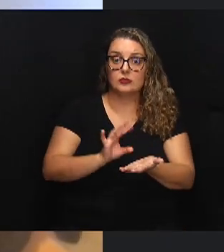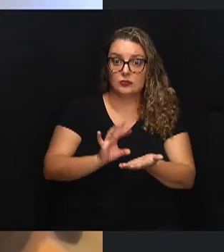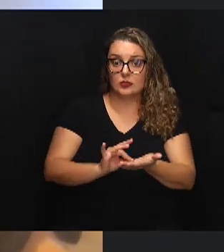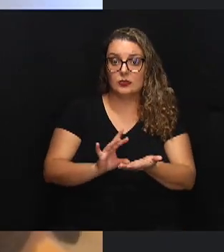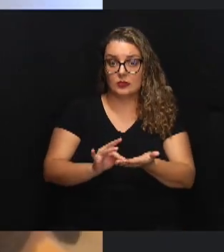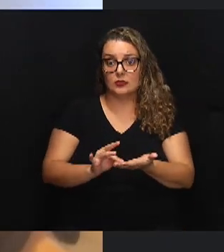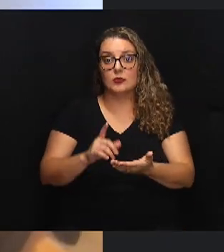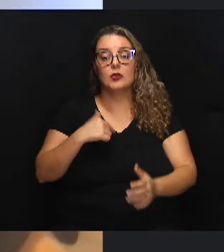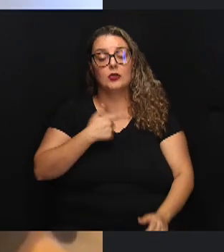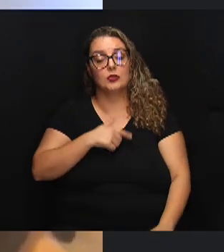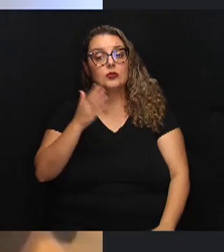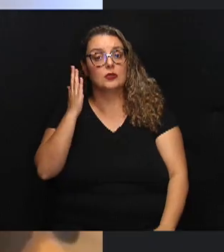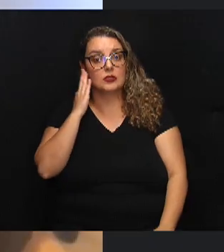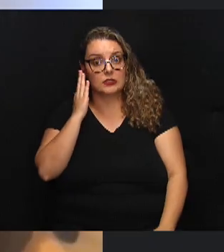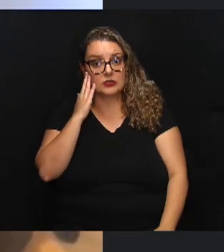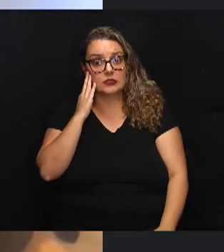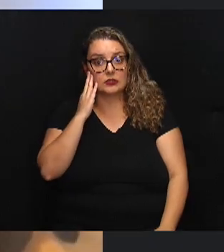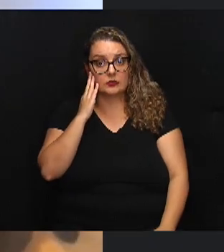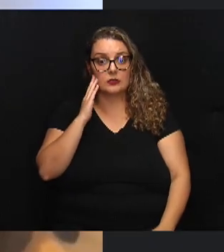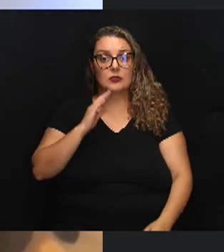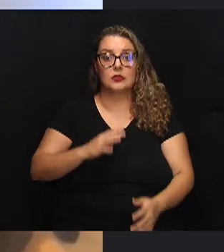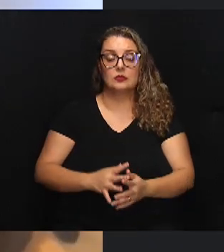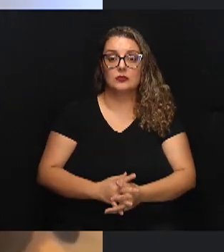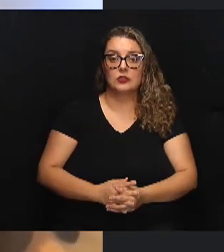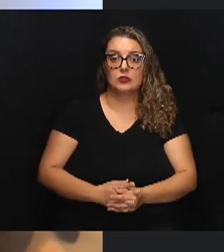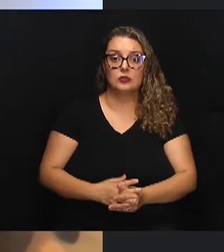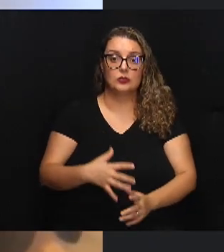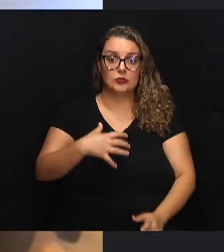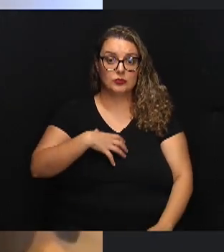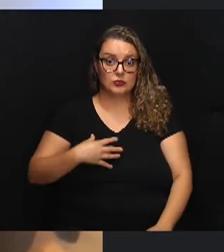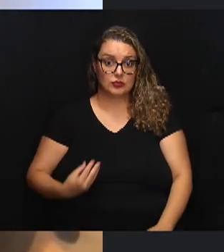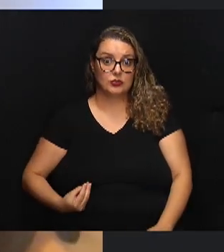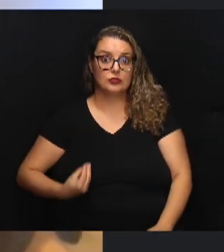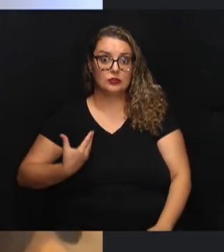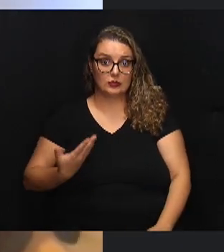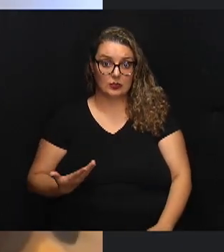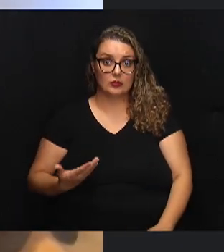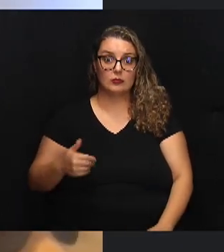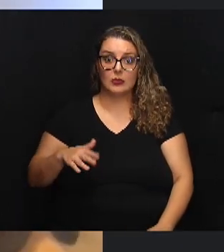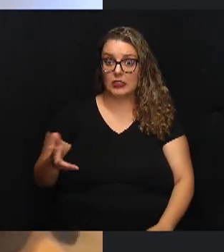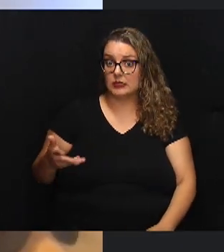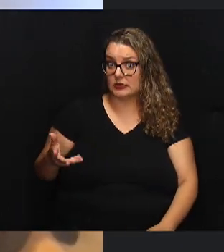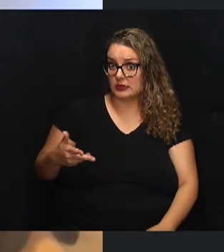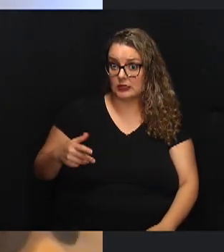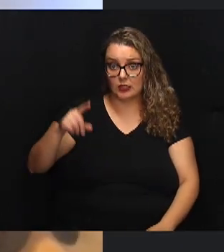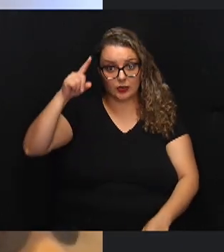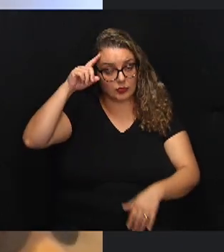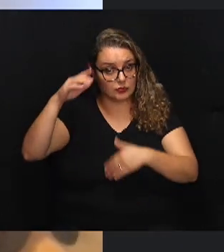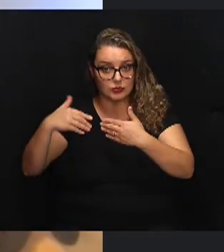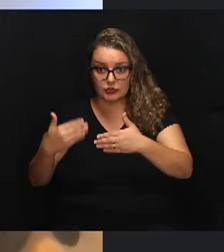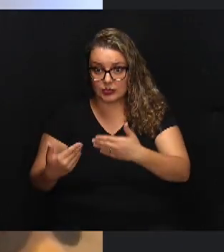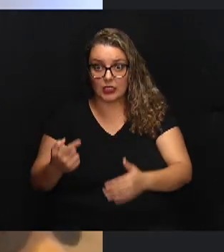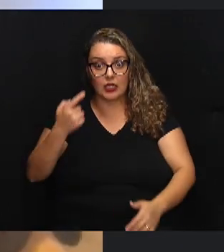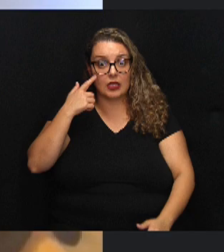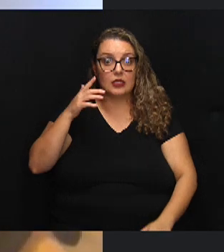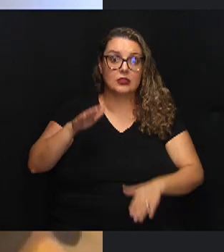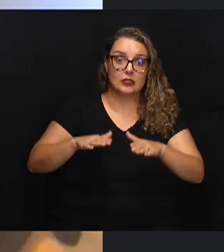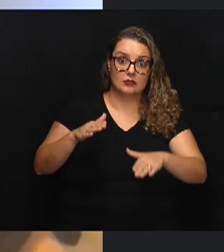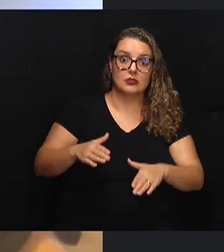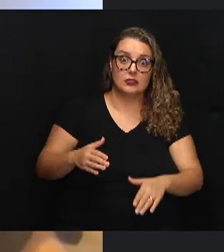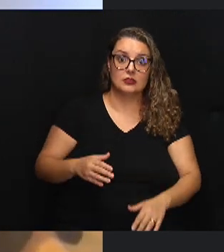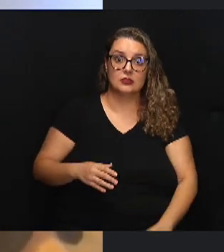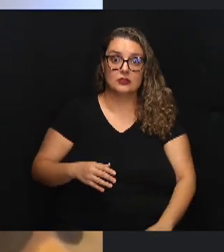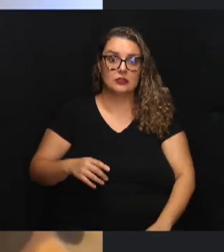a gente sabe que com o estilo de vida, né, mais acelerado, a correria do dia a dia, a ideia às vezes é a